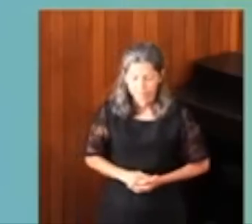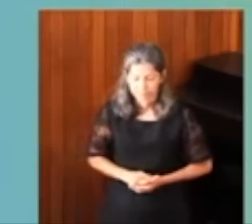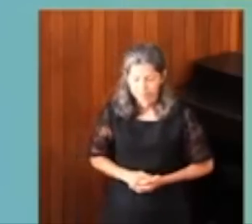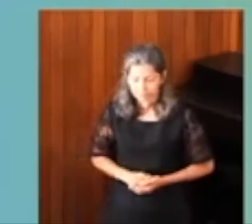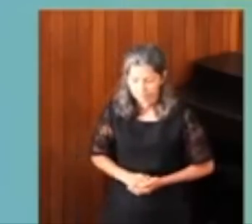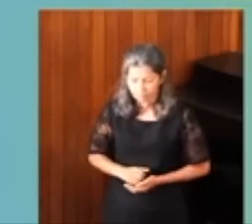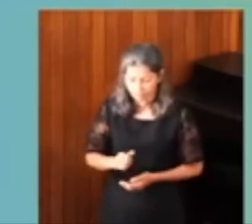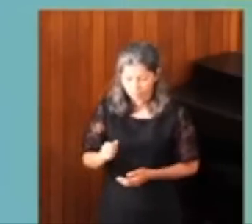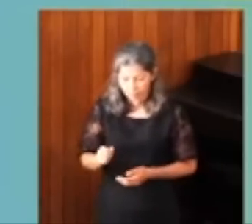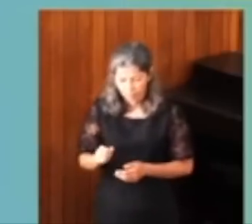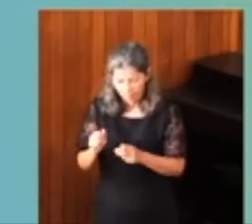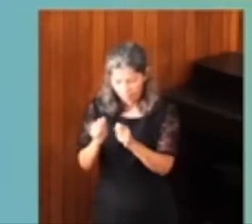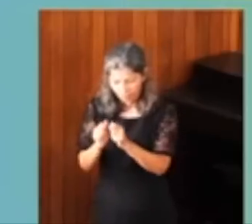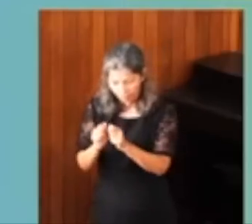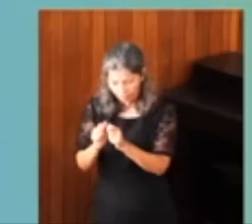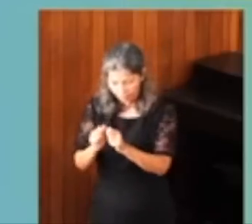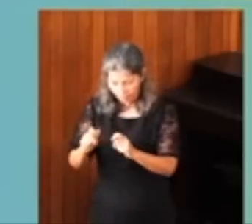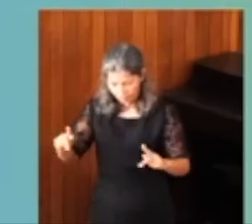12.